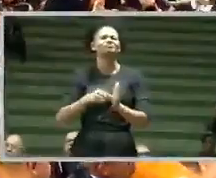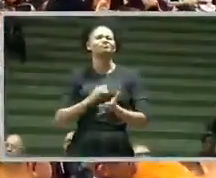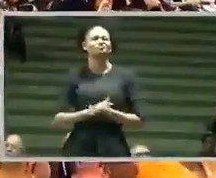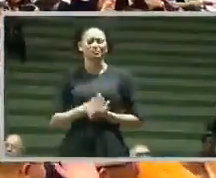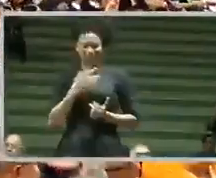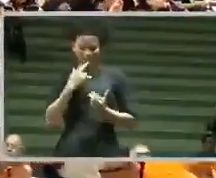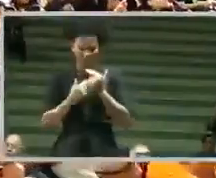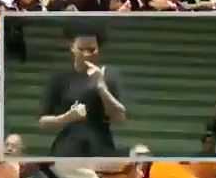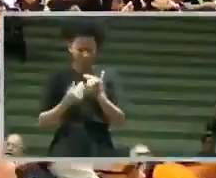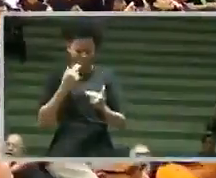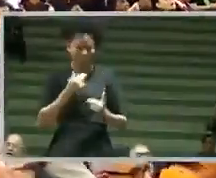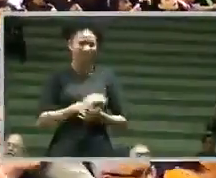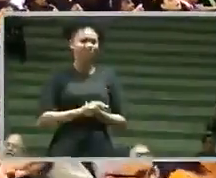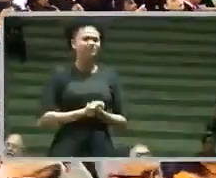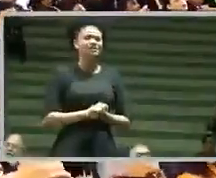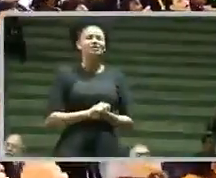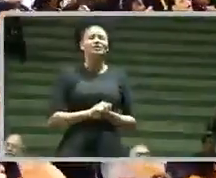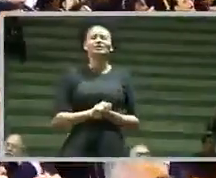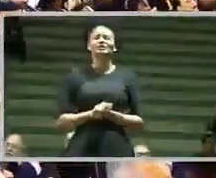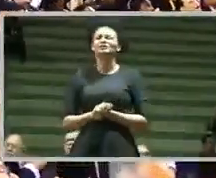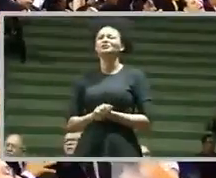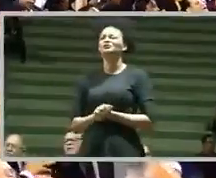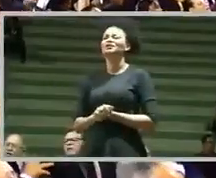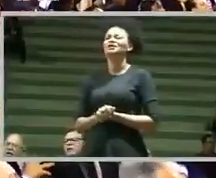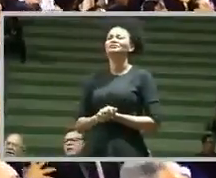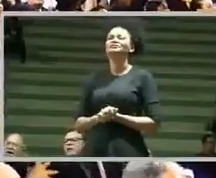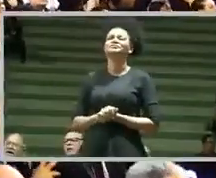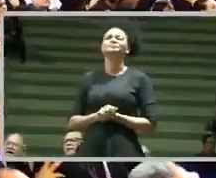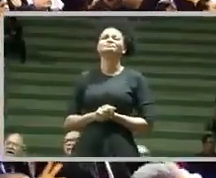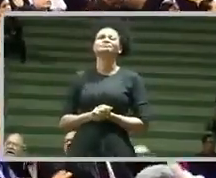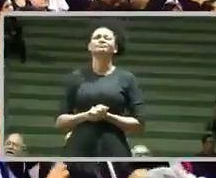Era aquela baixeira, mas